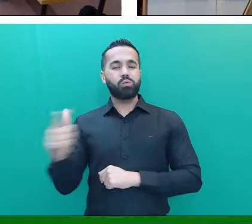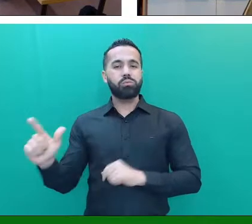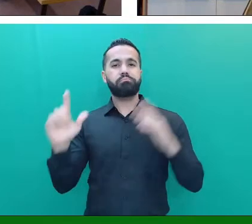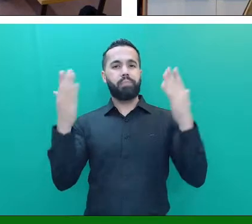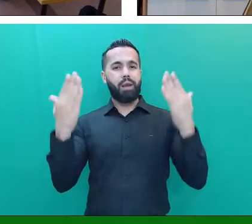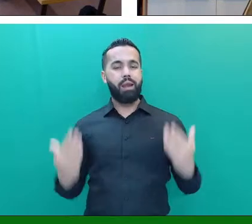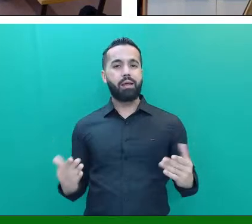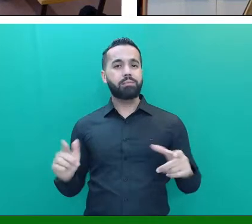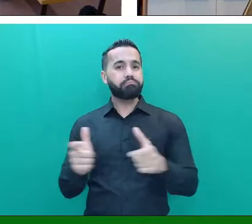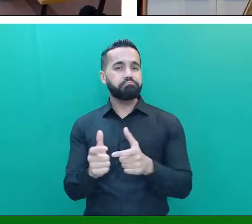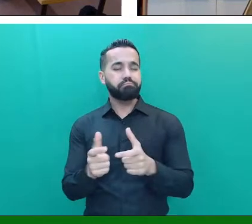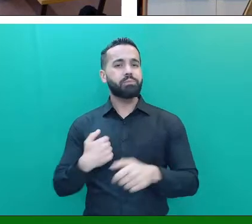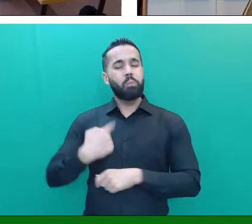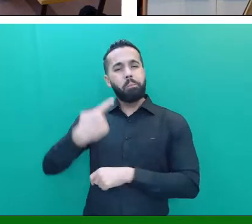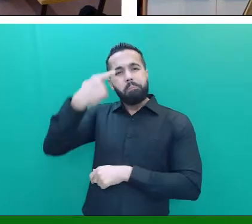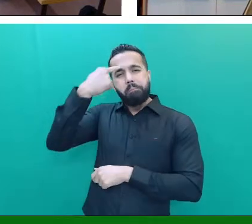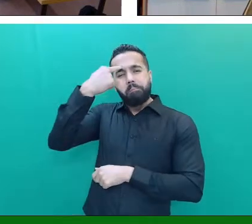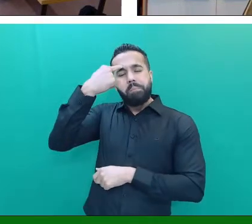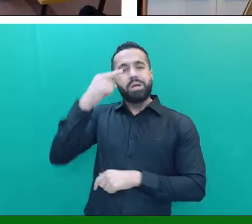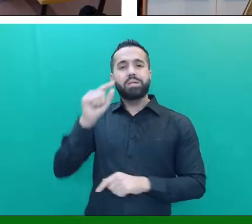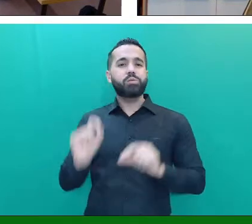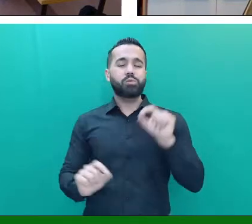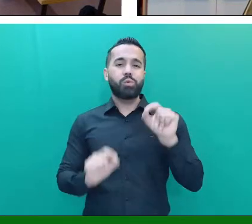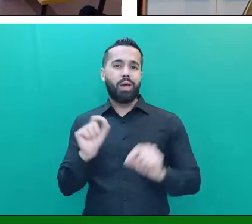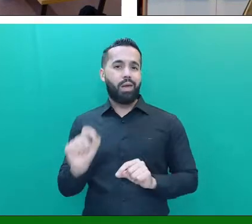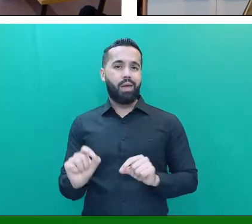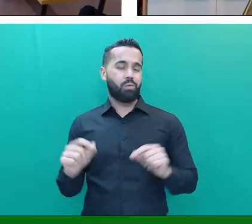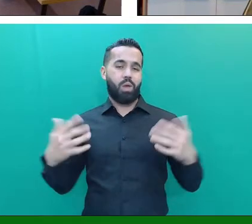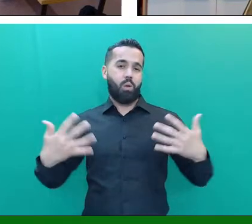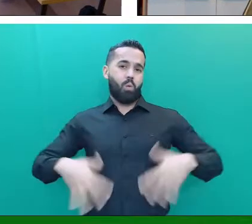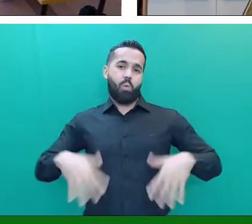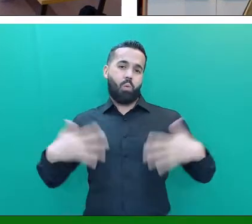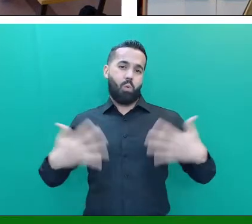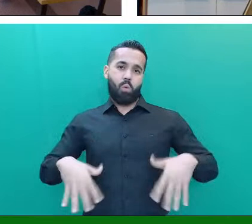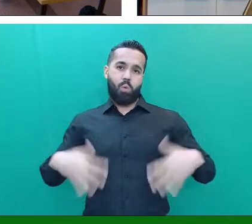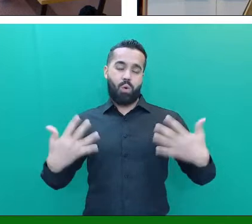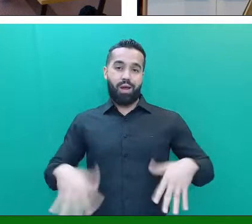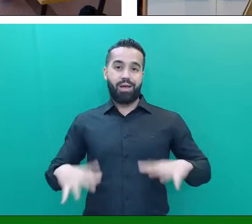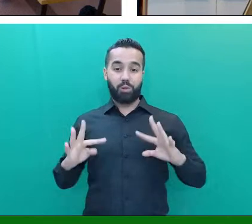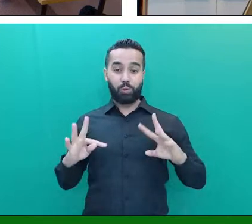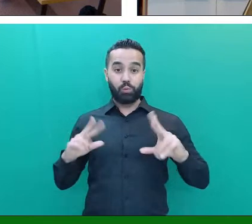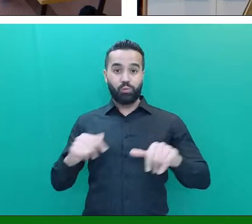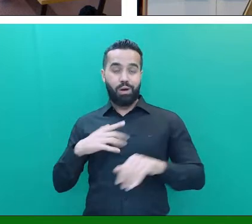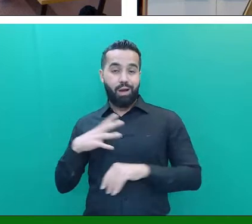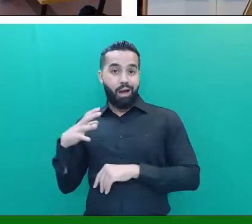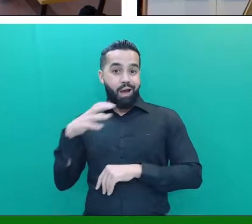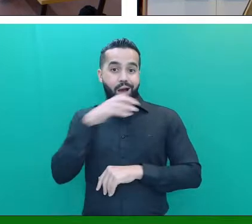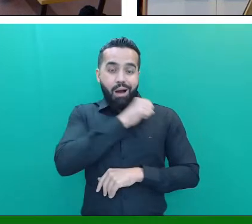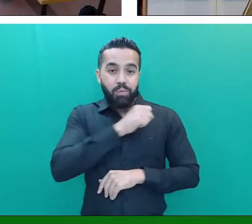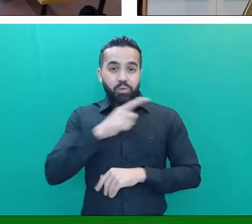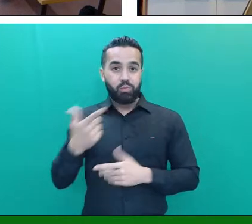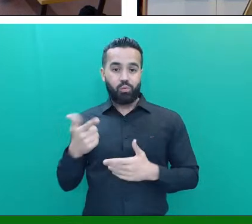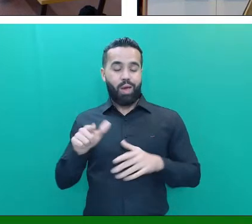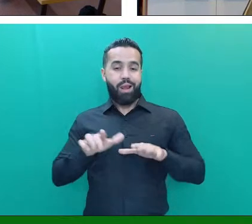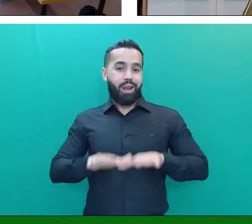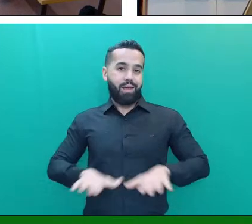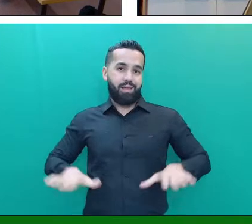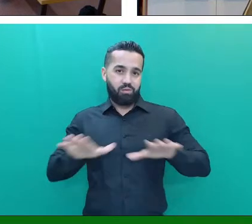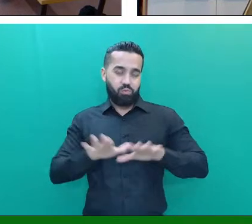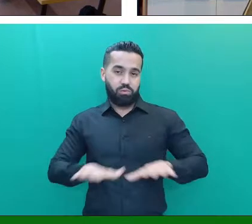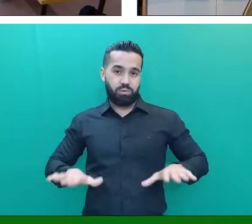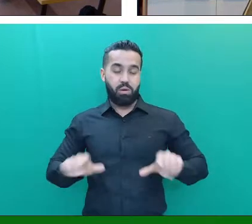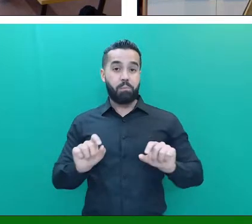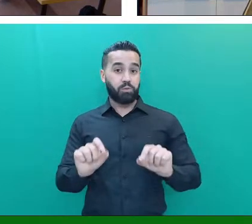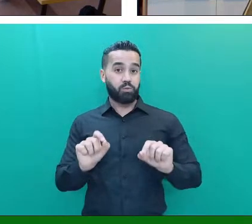eu penso que não é lento. E as consequências de tudo isso também não são lentas. Agora, é certo, e